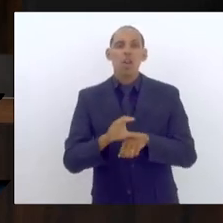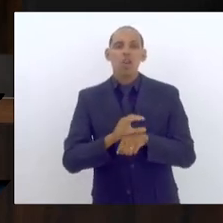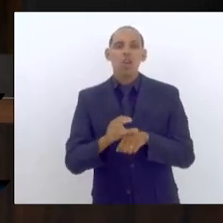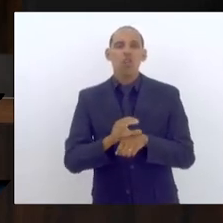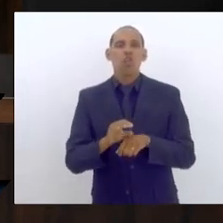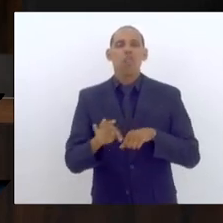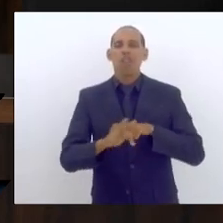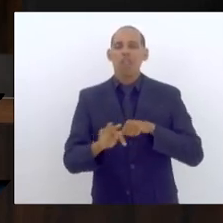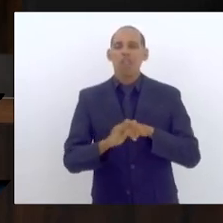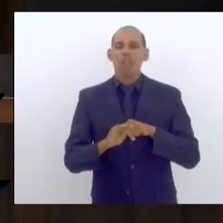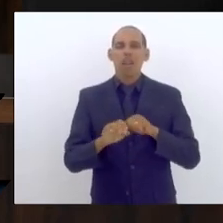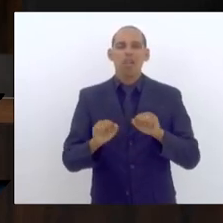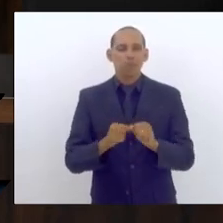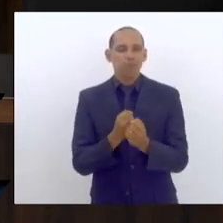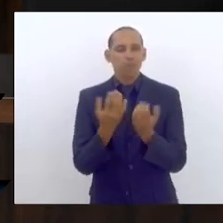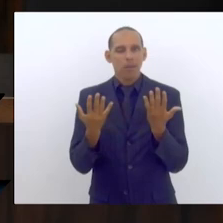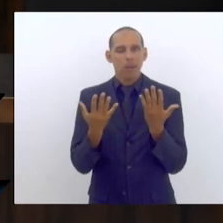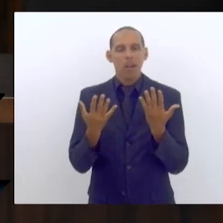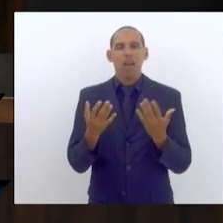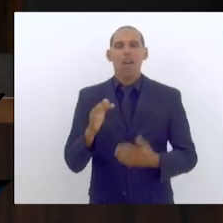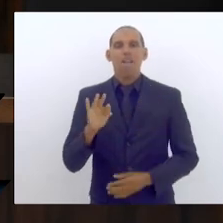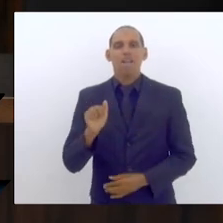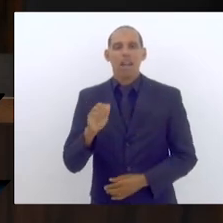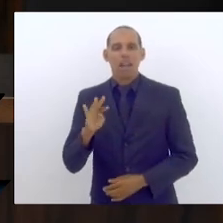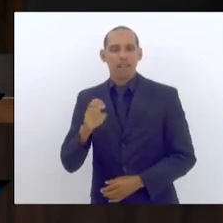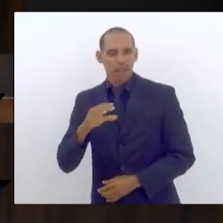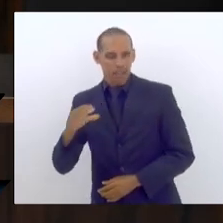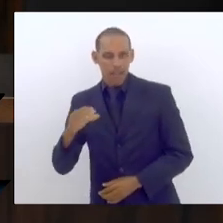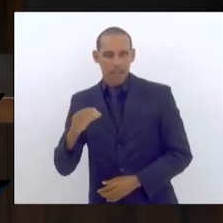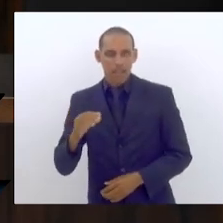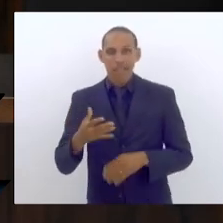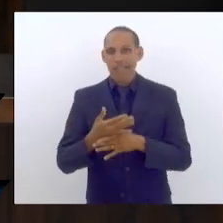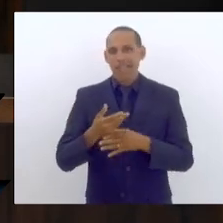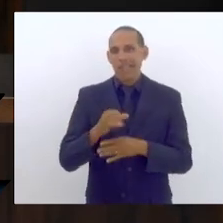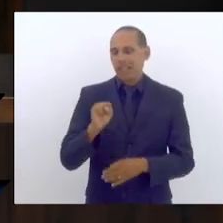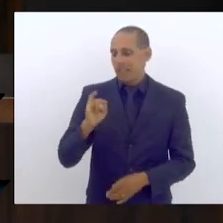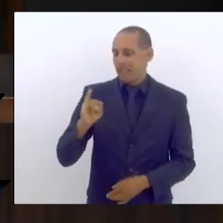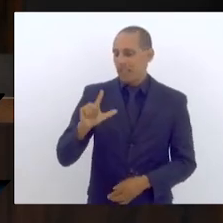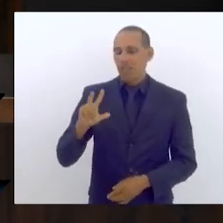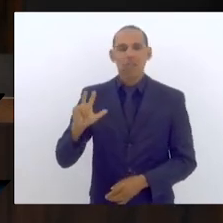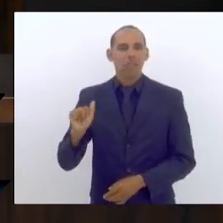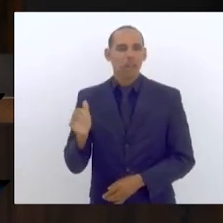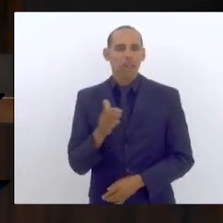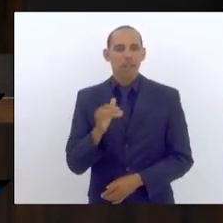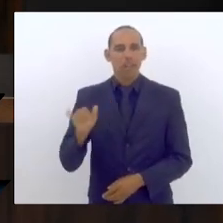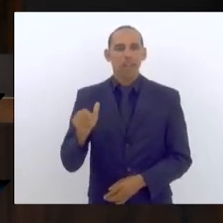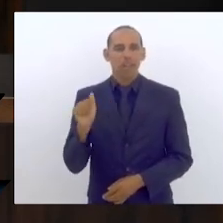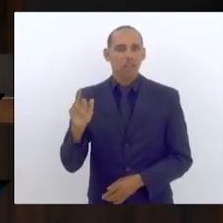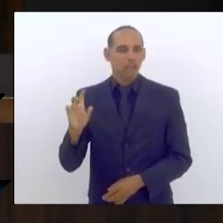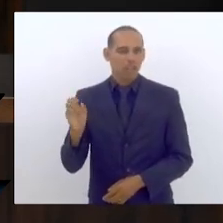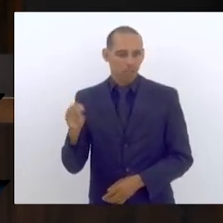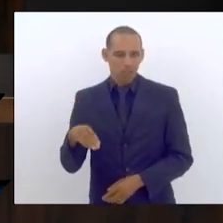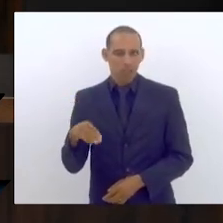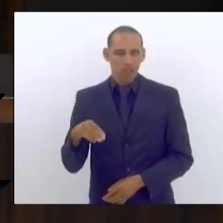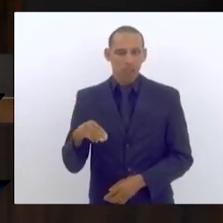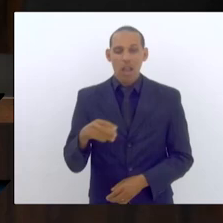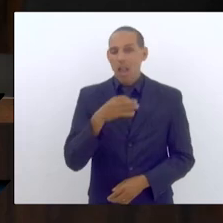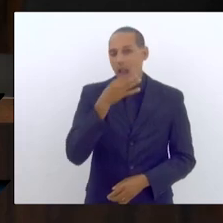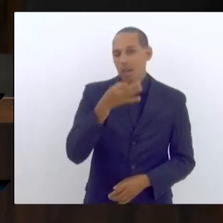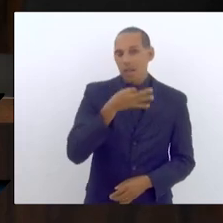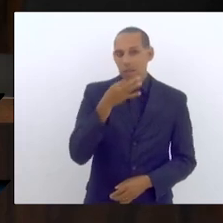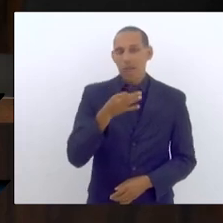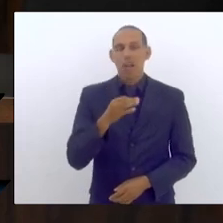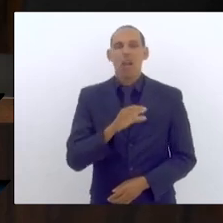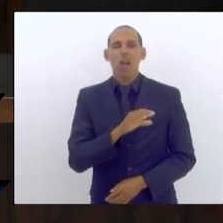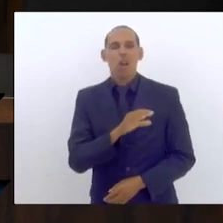agronomia na FAITEC, na cidade de Silva Jardim. Parecer da Comissão de Indicação Legislativa favorável, com emenda,